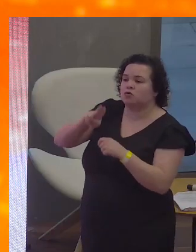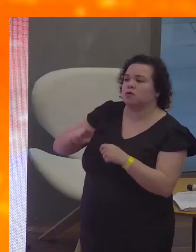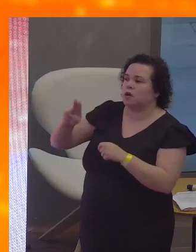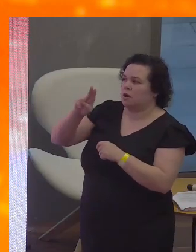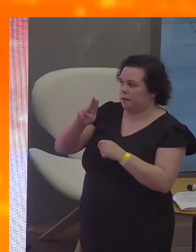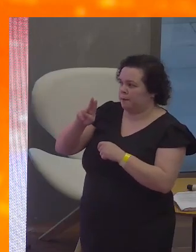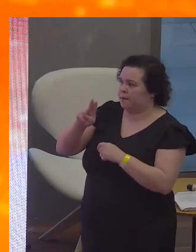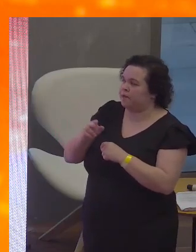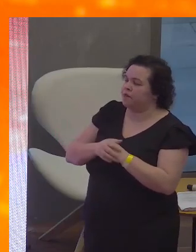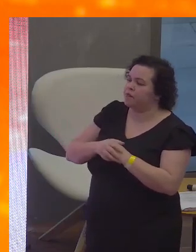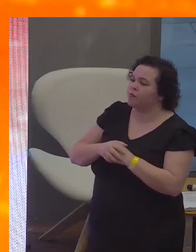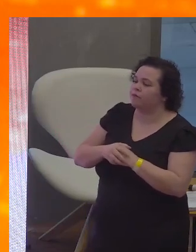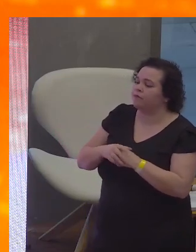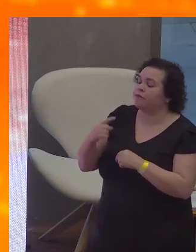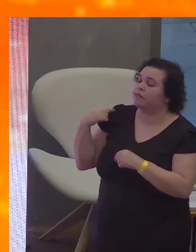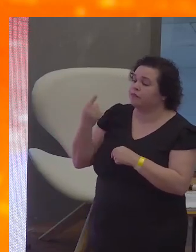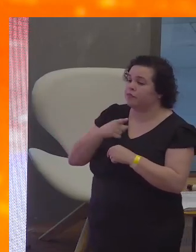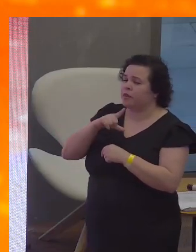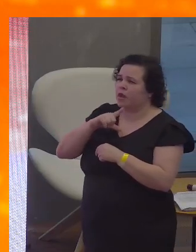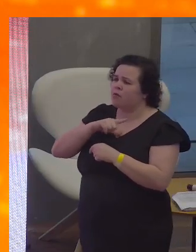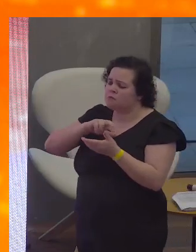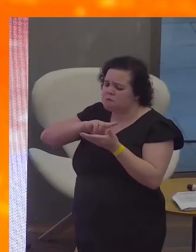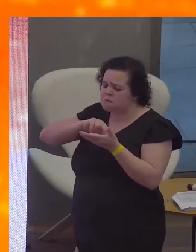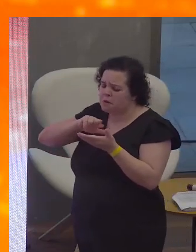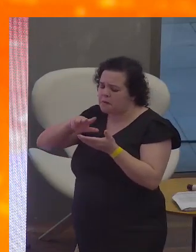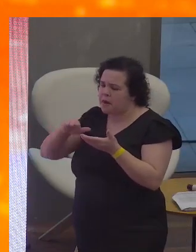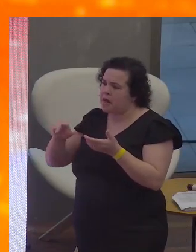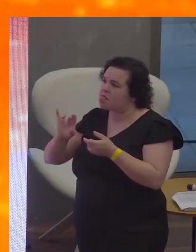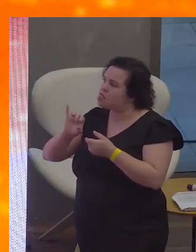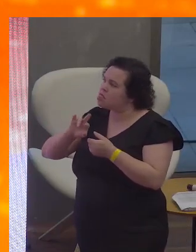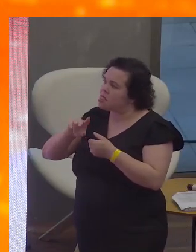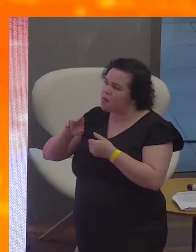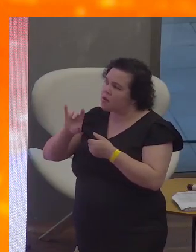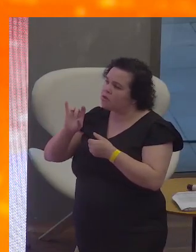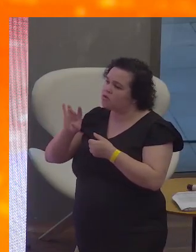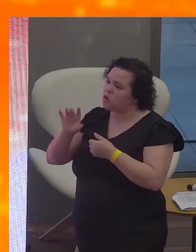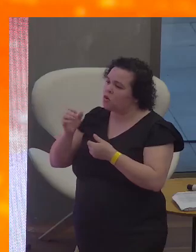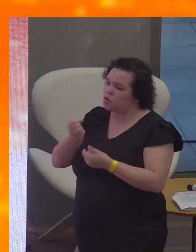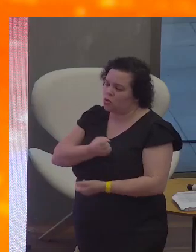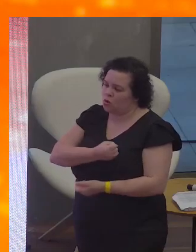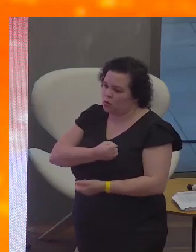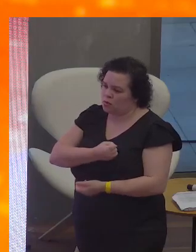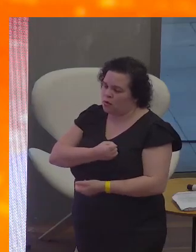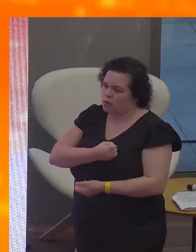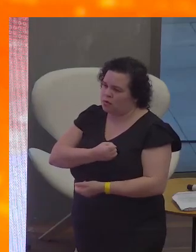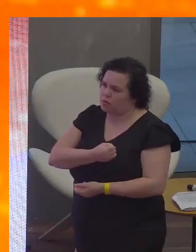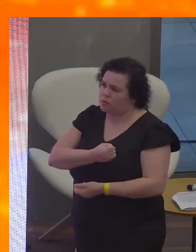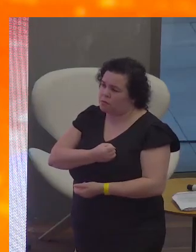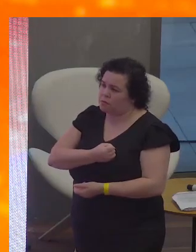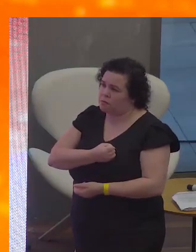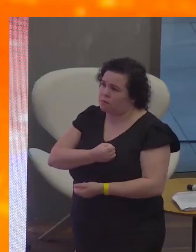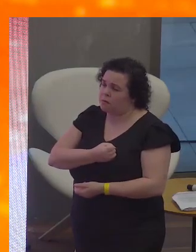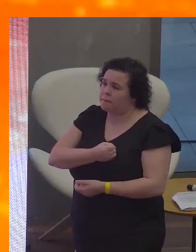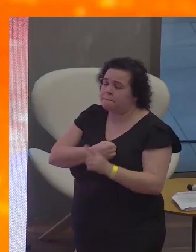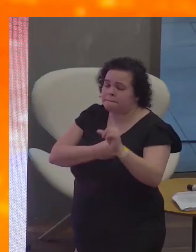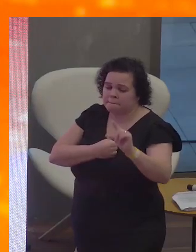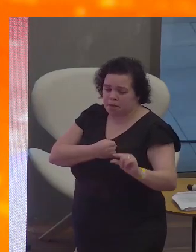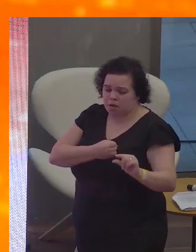E aí, o que a gente tem de divergente? Não é só que um número infinitamente inferior